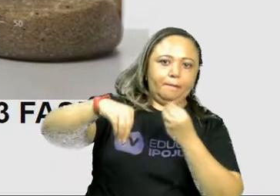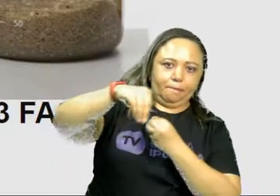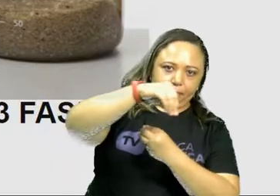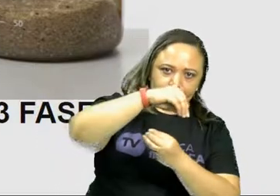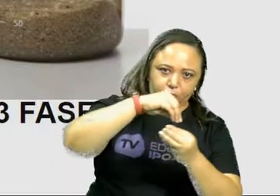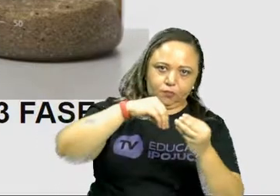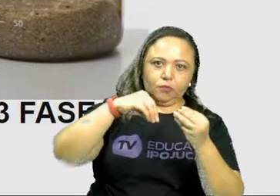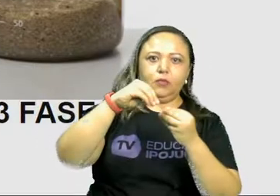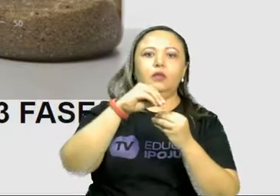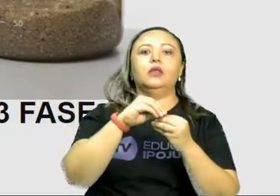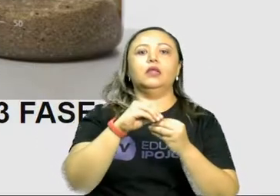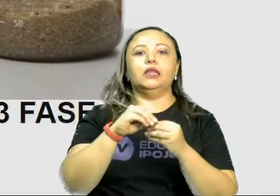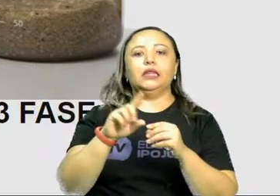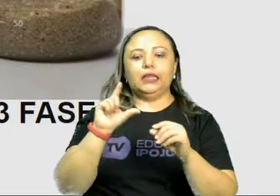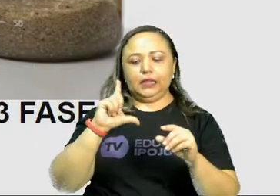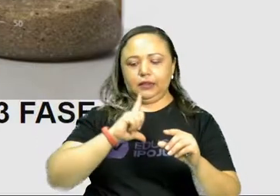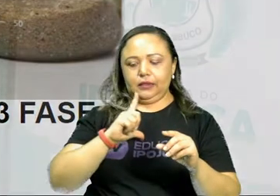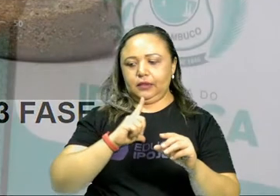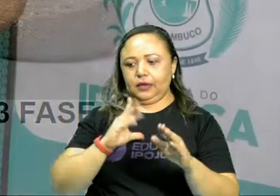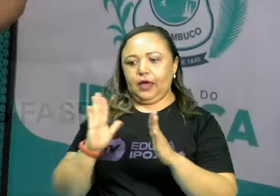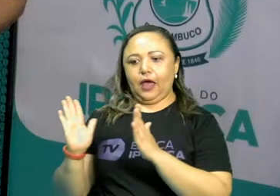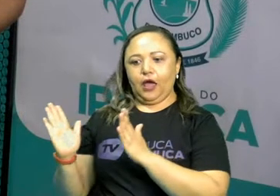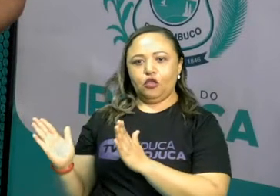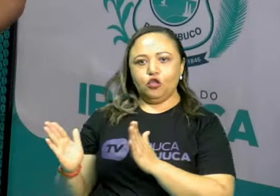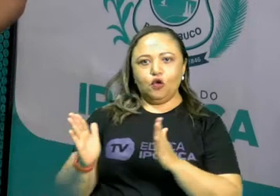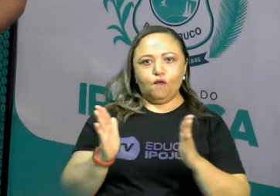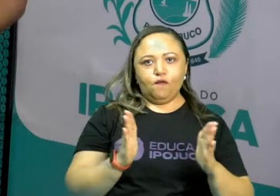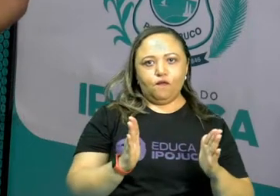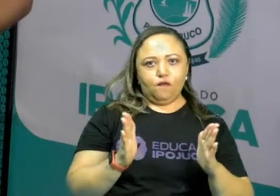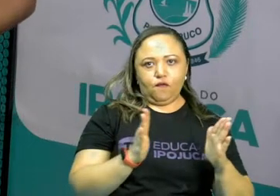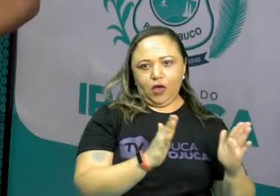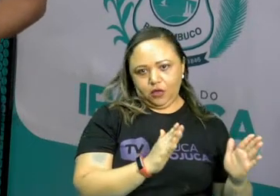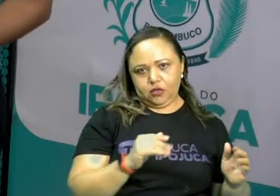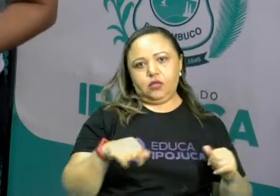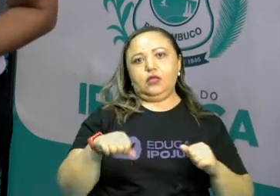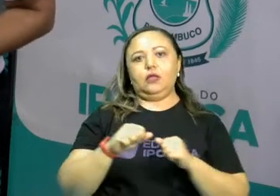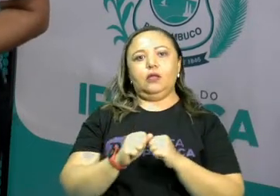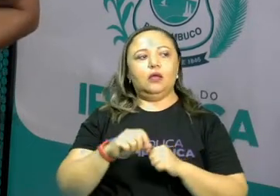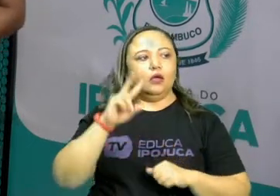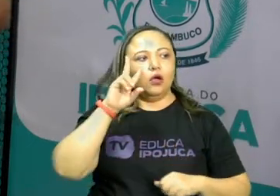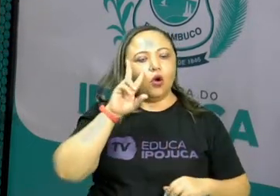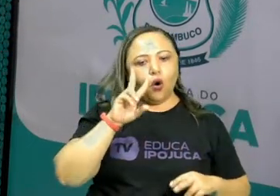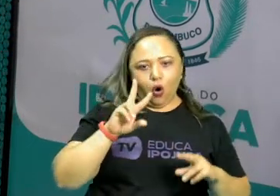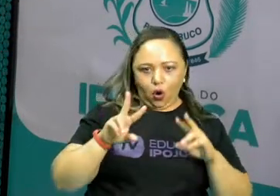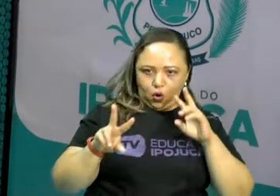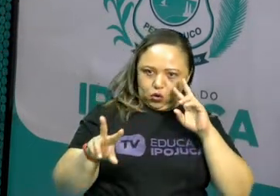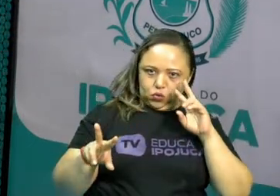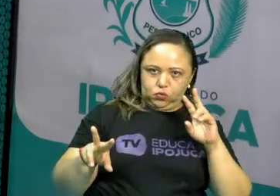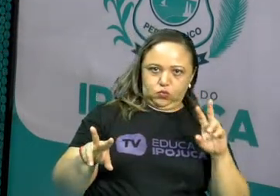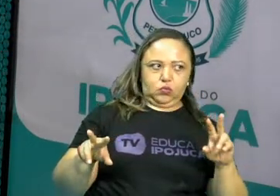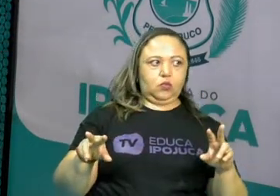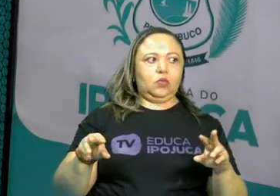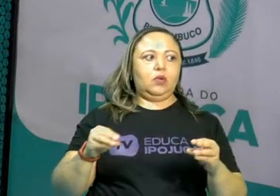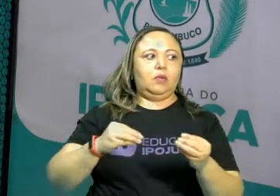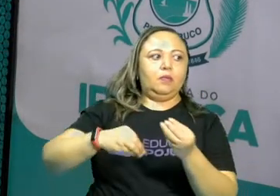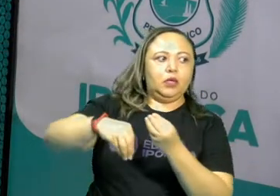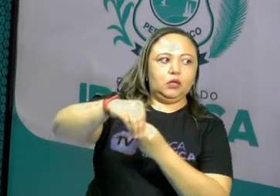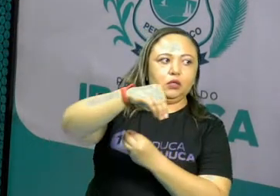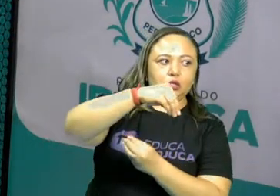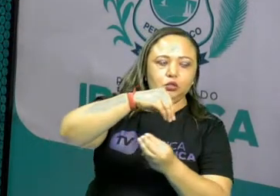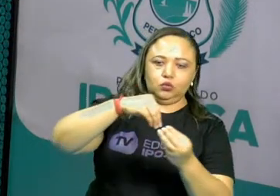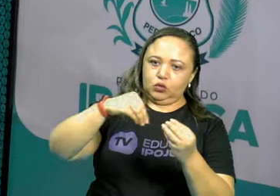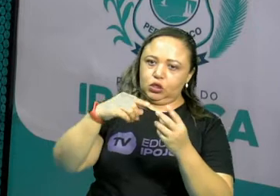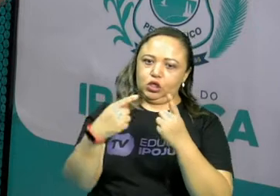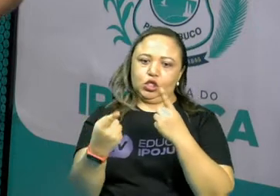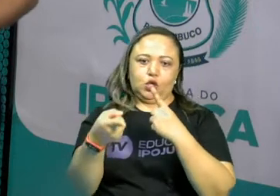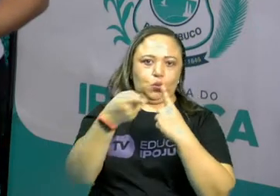mistura. Quando eu olho para aquela mistura, o que é que eu vejo? Então, eu posso ter mistura de uma